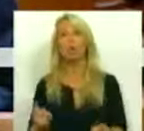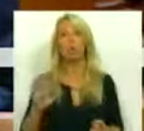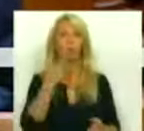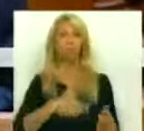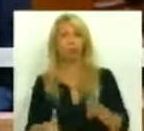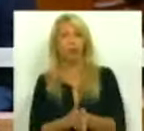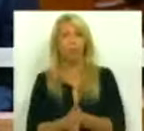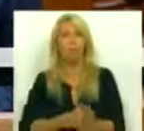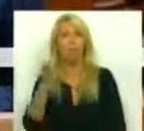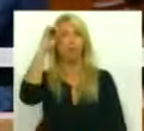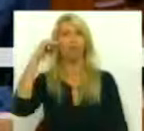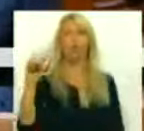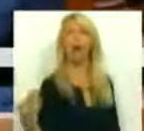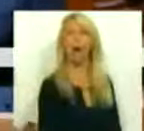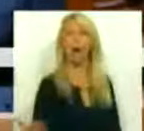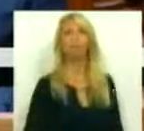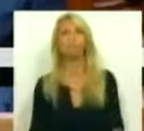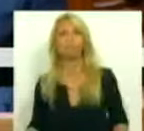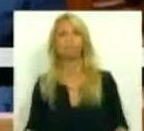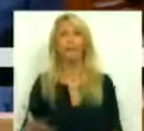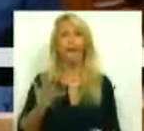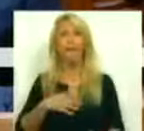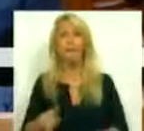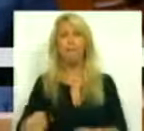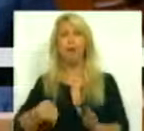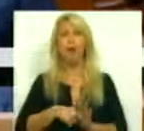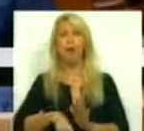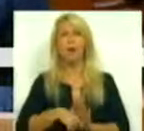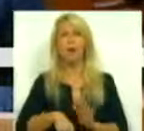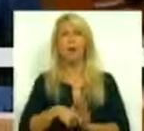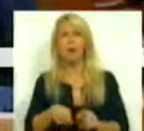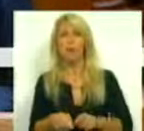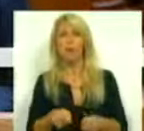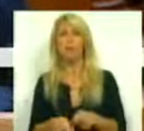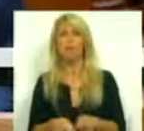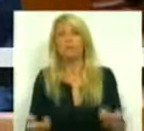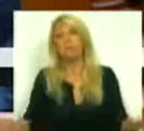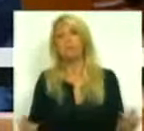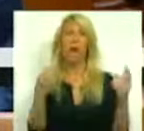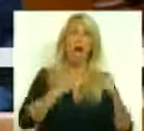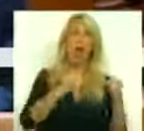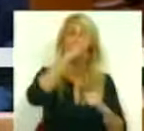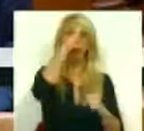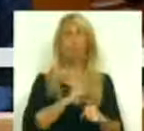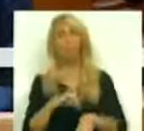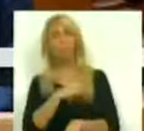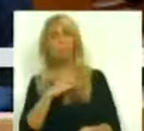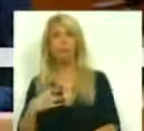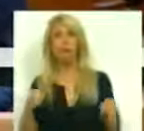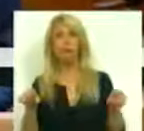inegáveis dificuldades, não desistem de atiçar, este acordo entre o Governo e os médicos é a melhor